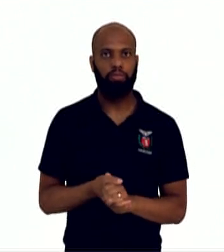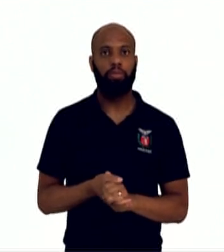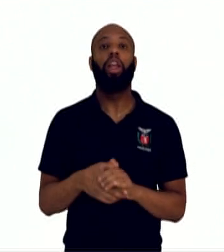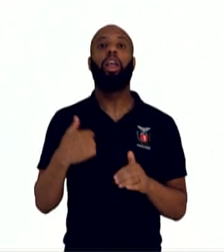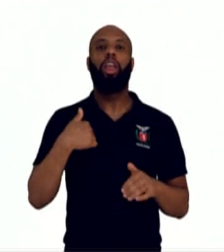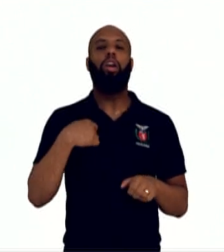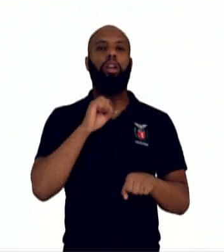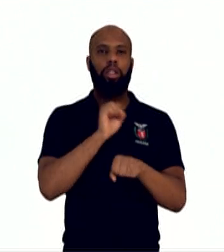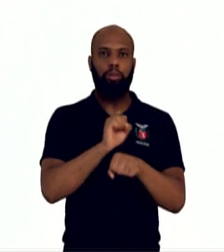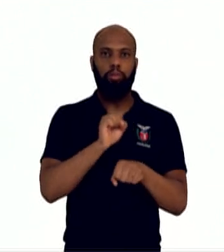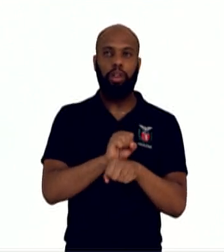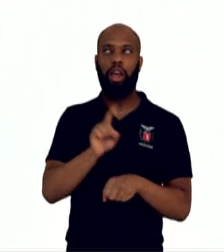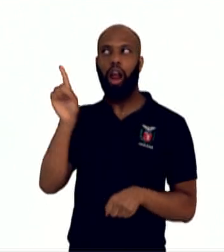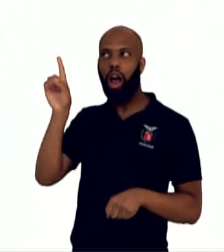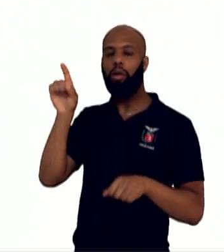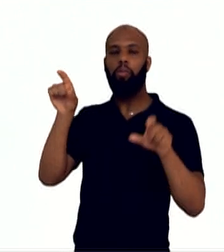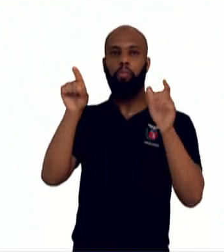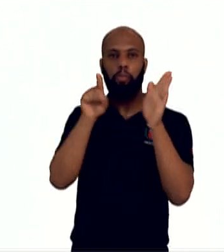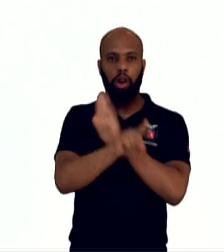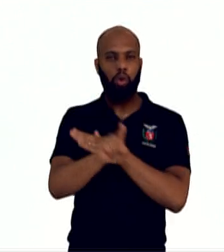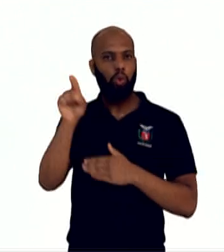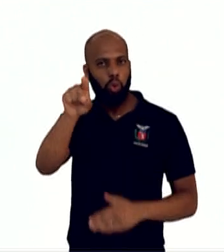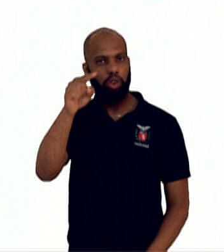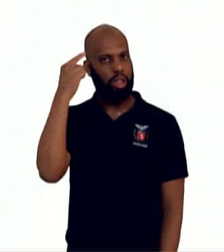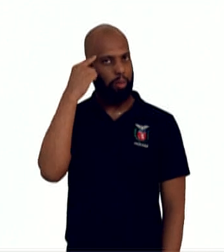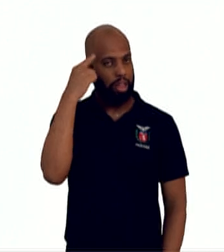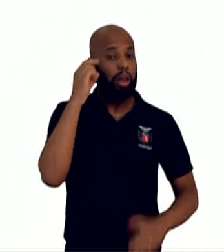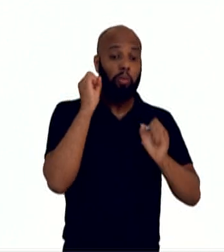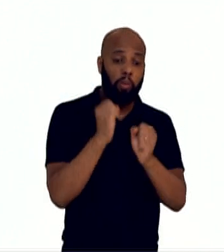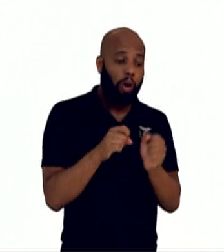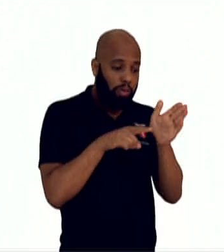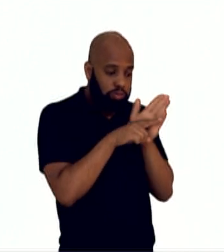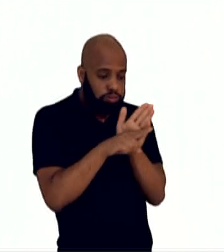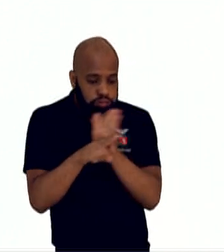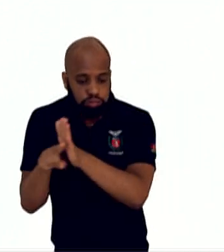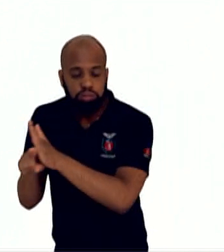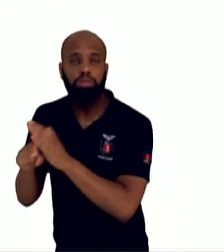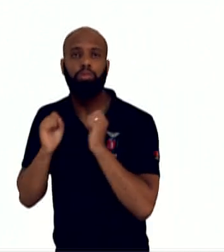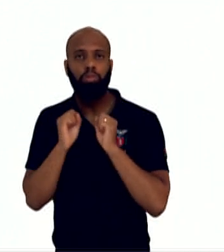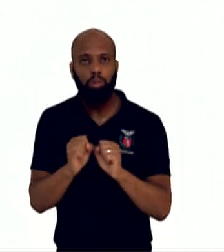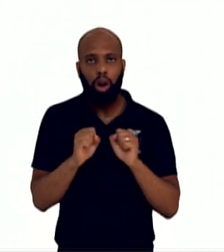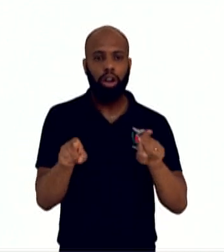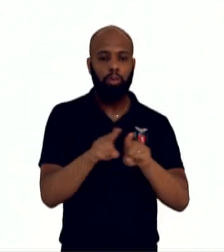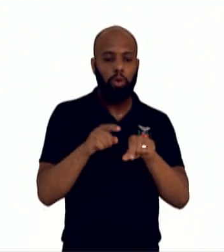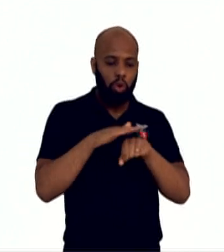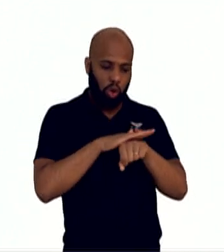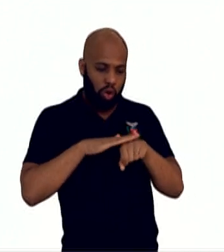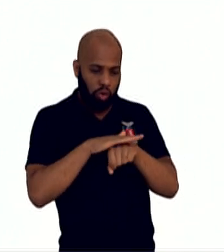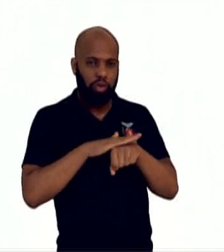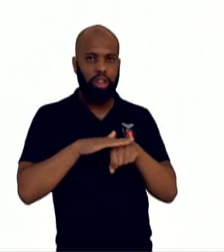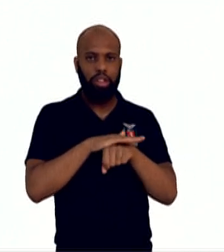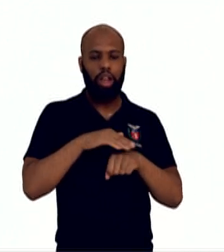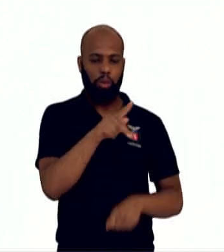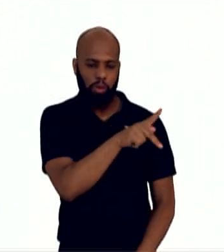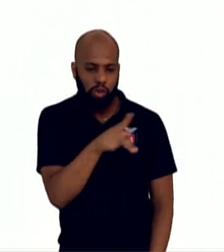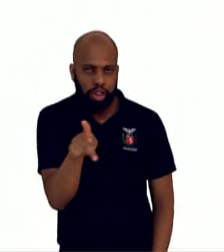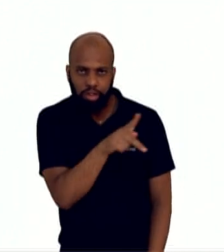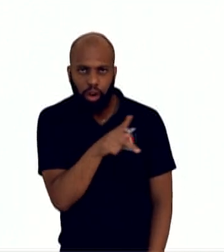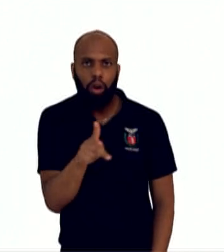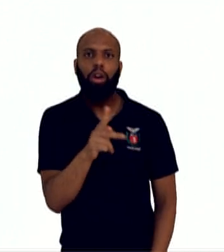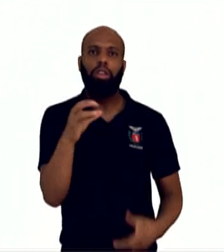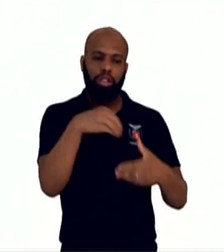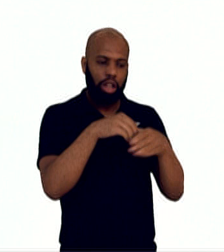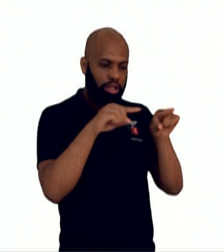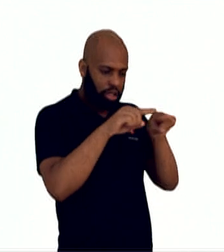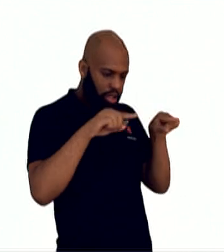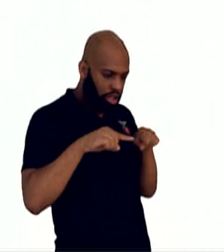vou deixar essa questão para vocês pensarem, podem pesquisar, né? Podem conversar com seu professor